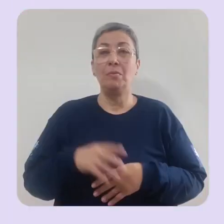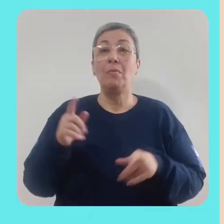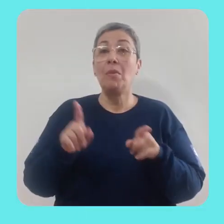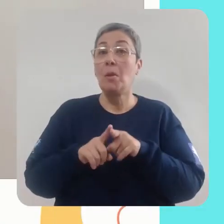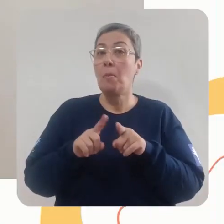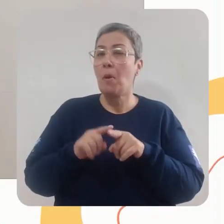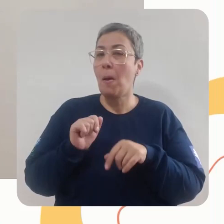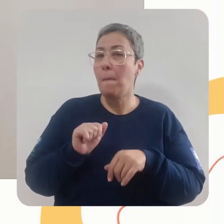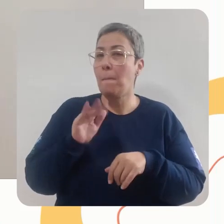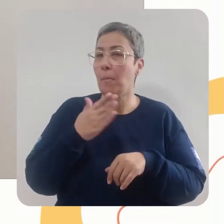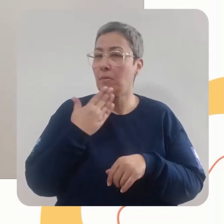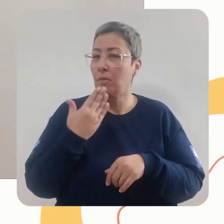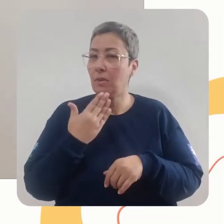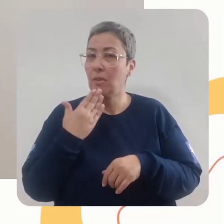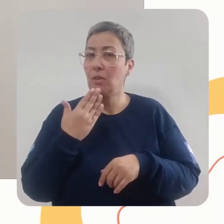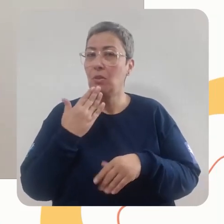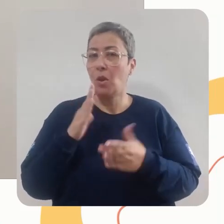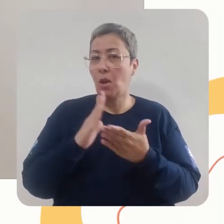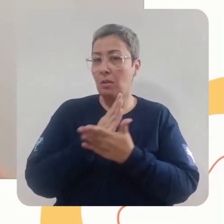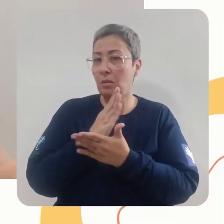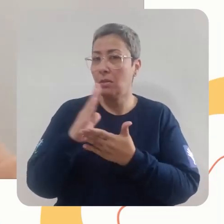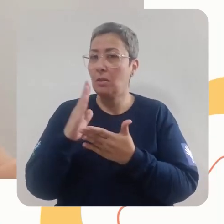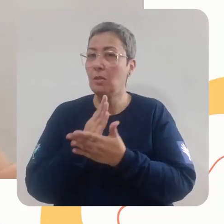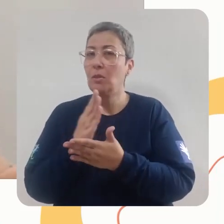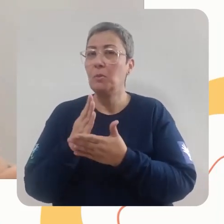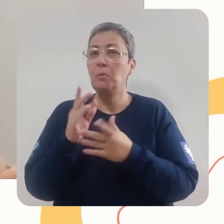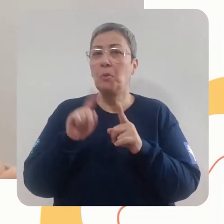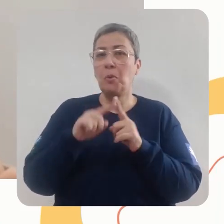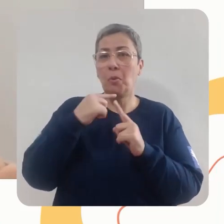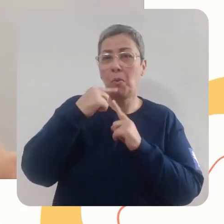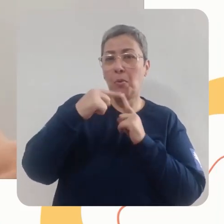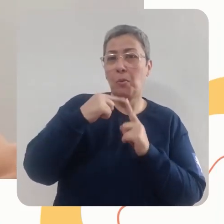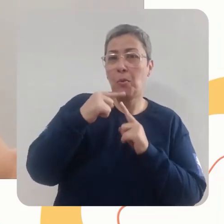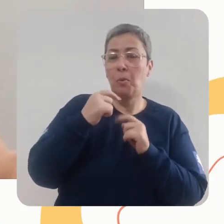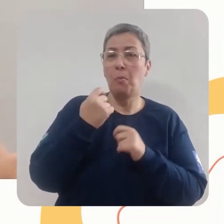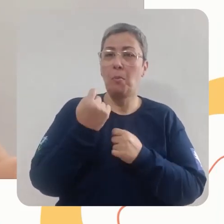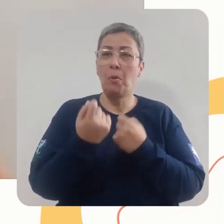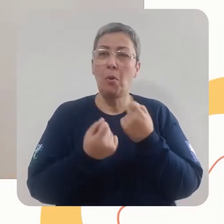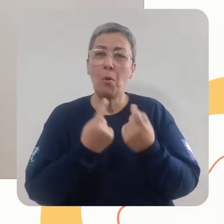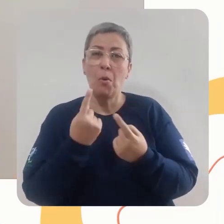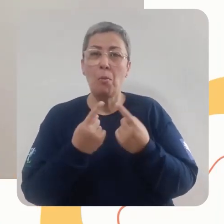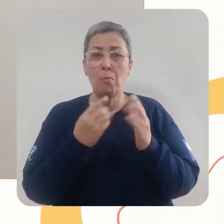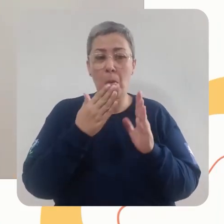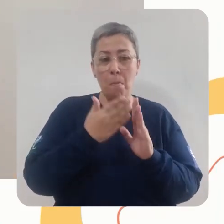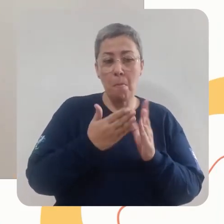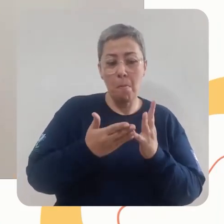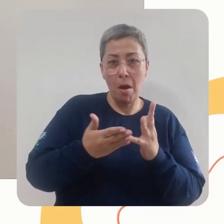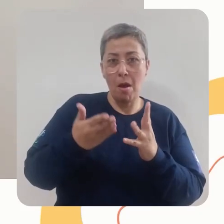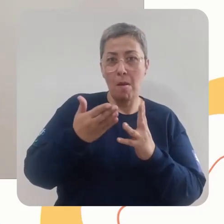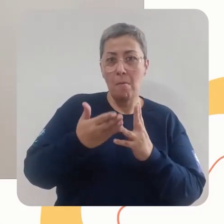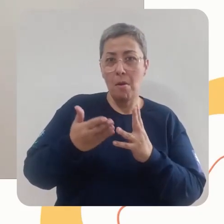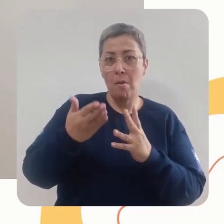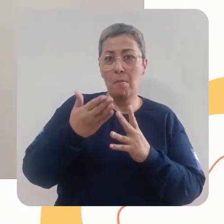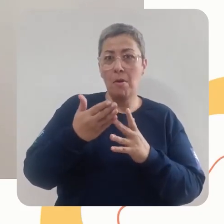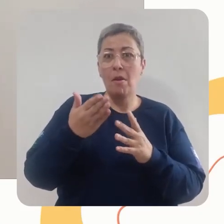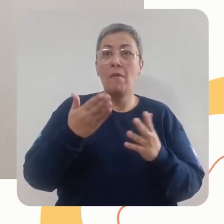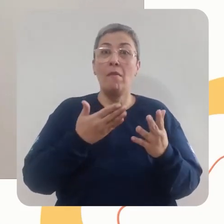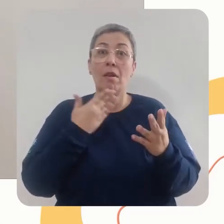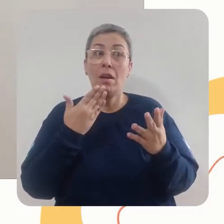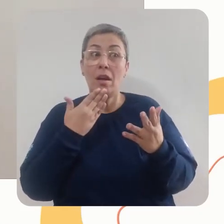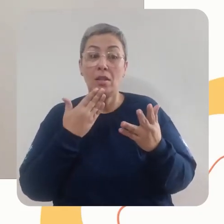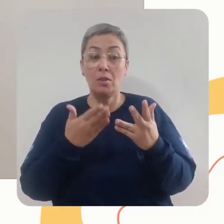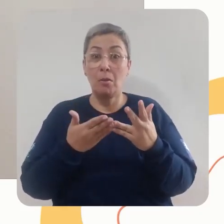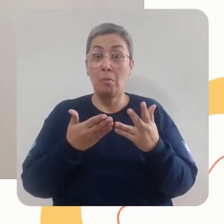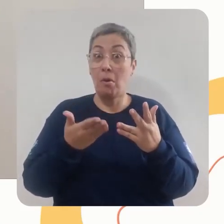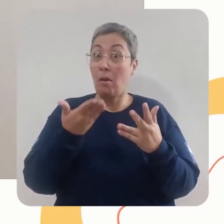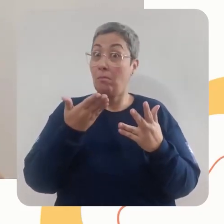Para ficar um pouquinho mais fácil, eu separei o trava-línguas em algumas fases. É fácil, mas depois